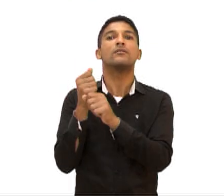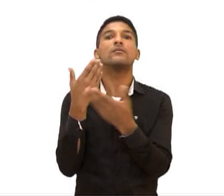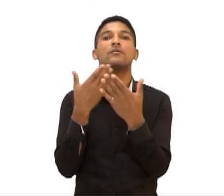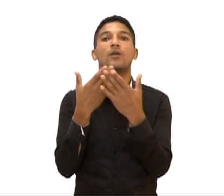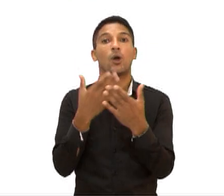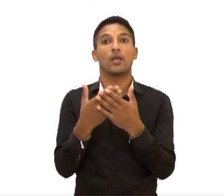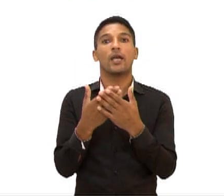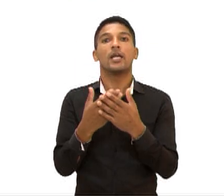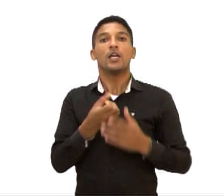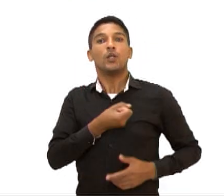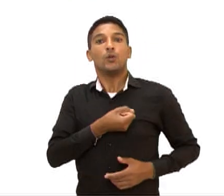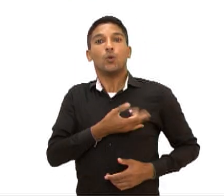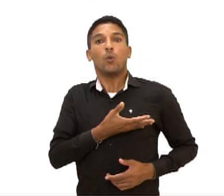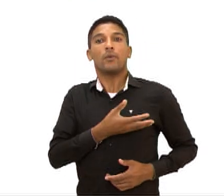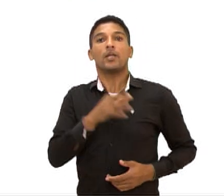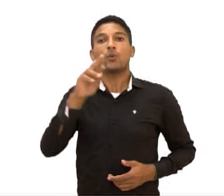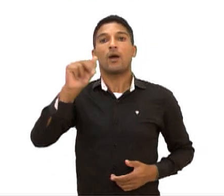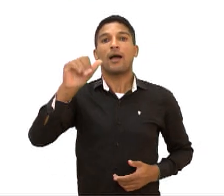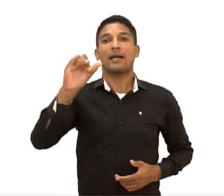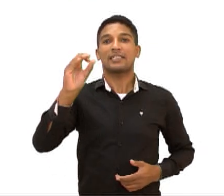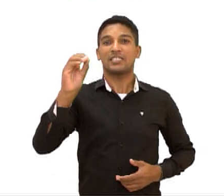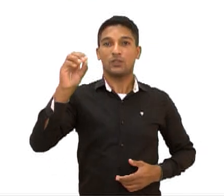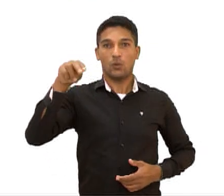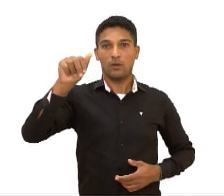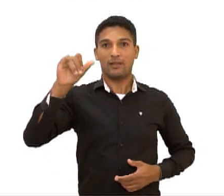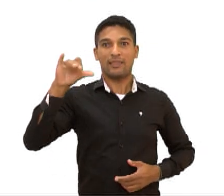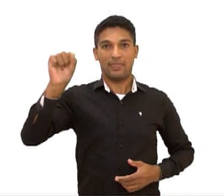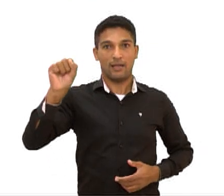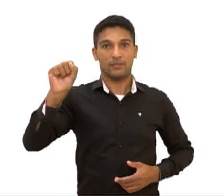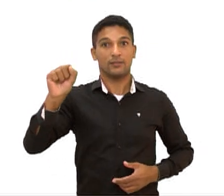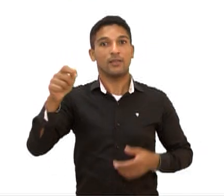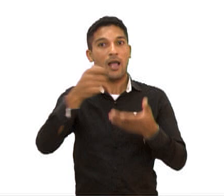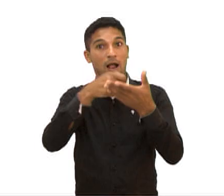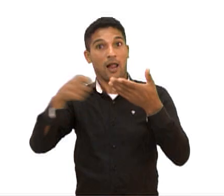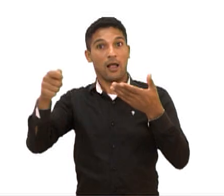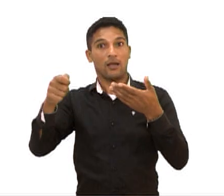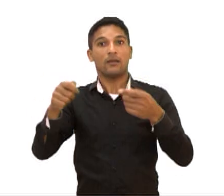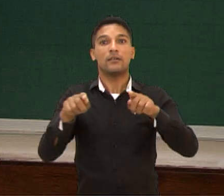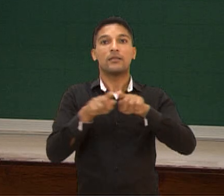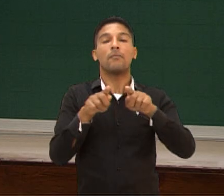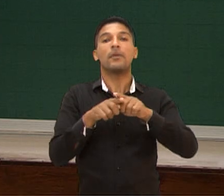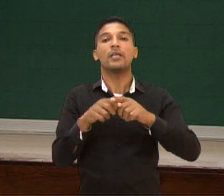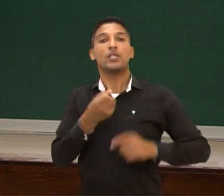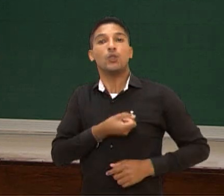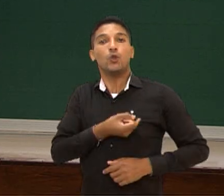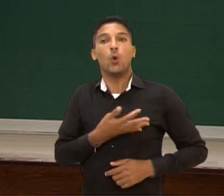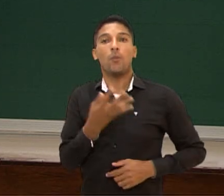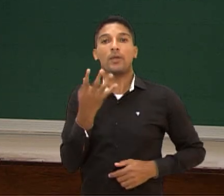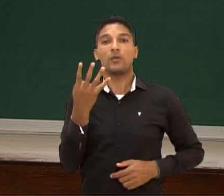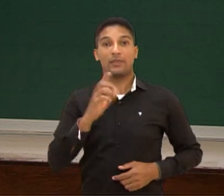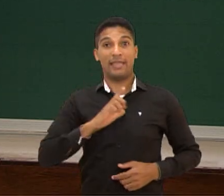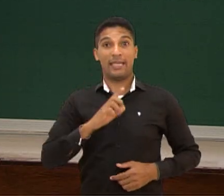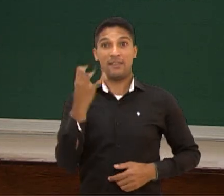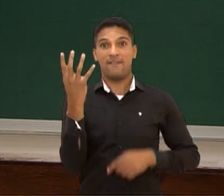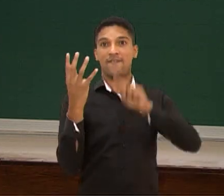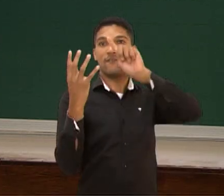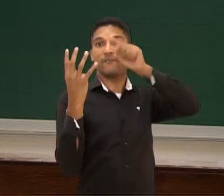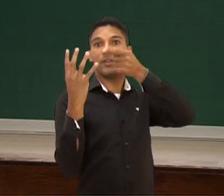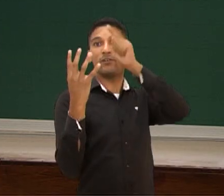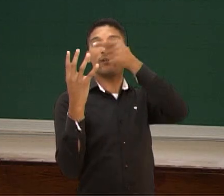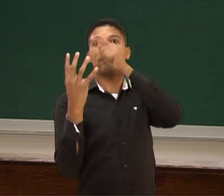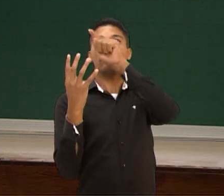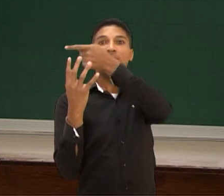dos números racionais, na forma fracionária, em fração e os números decimais, né? E também usou várias representatividades para